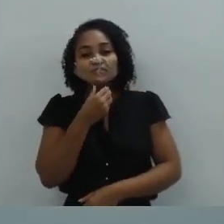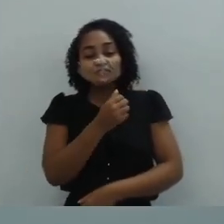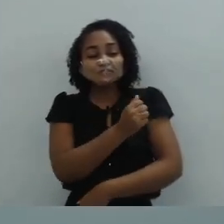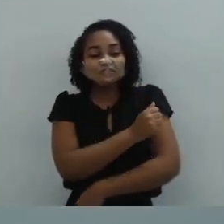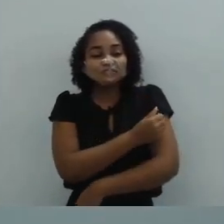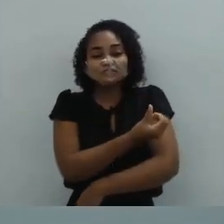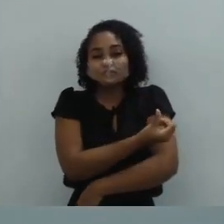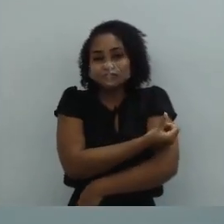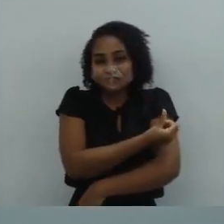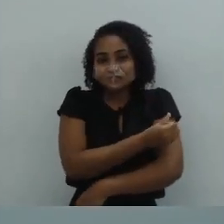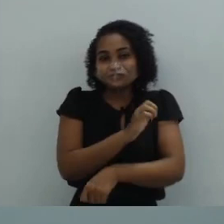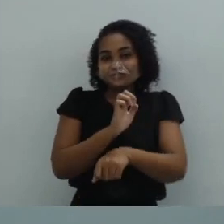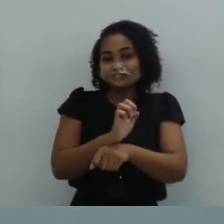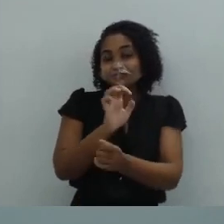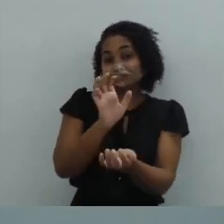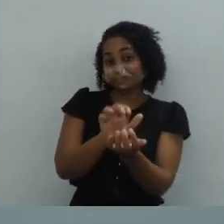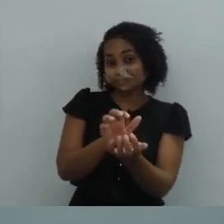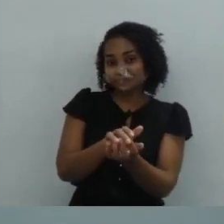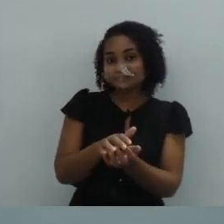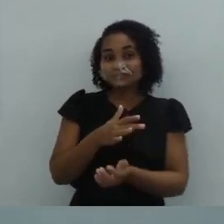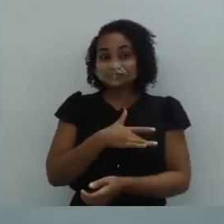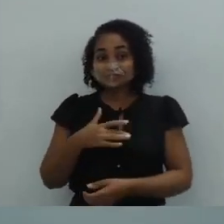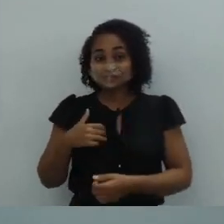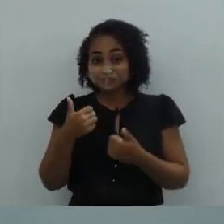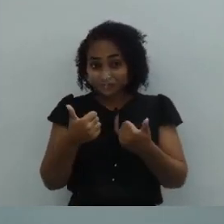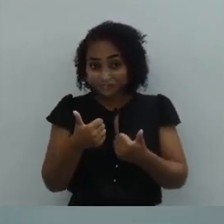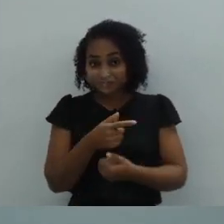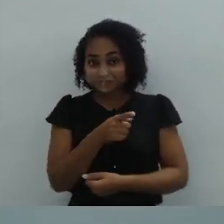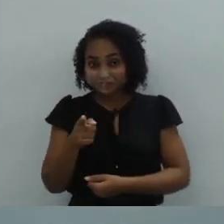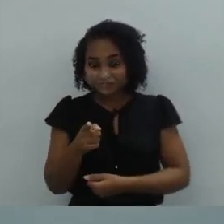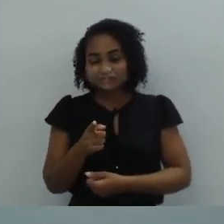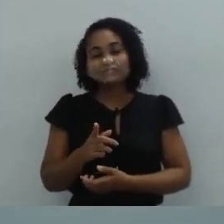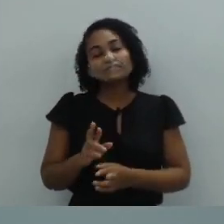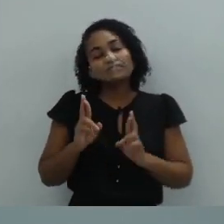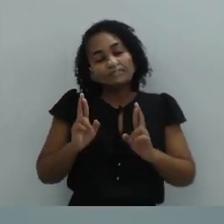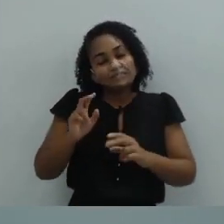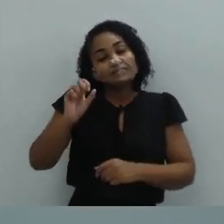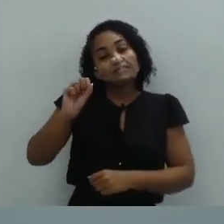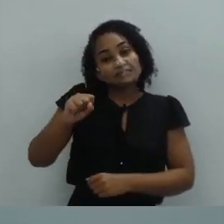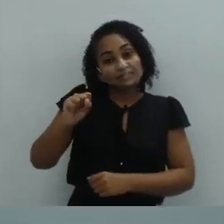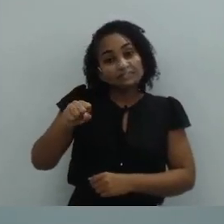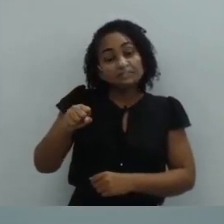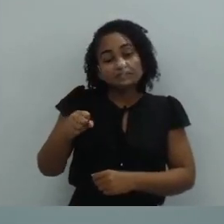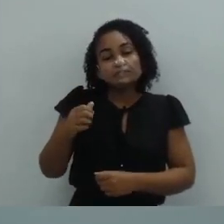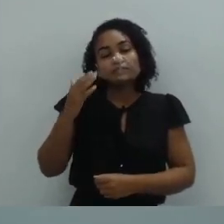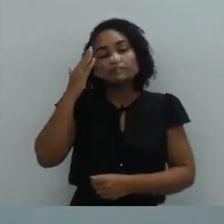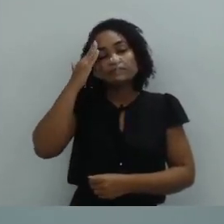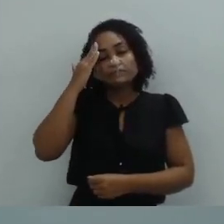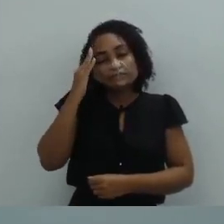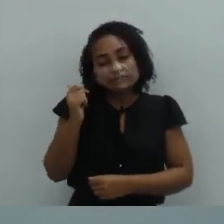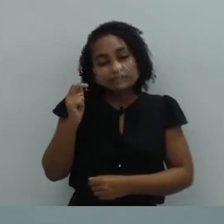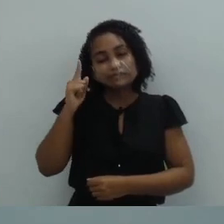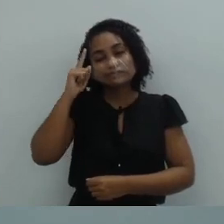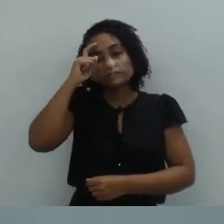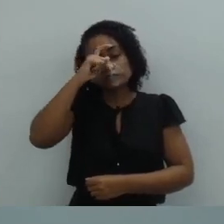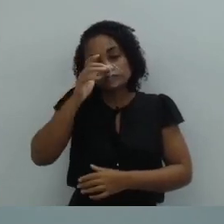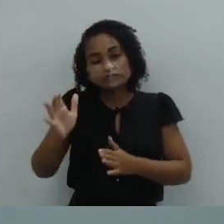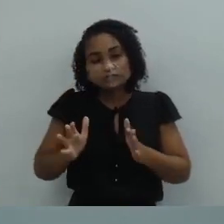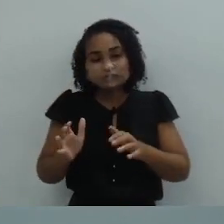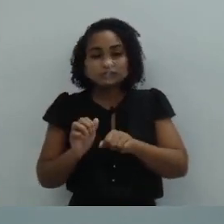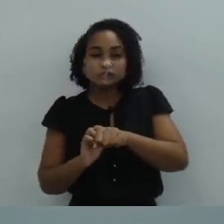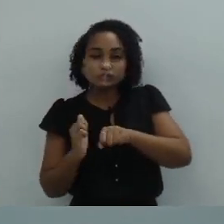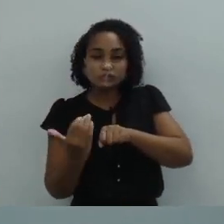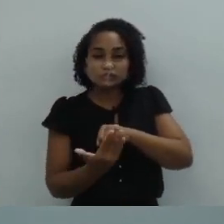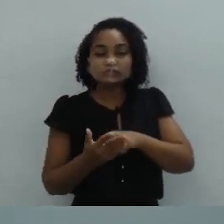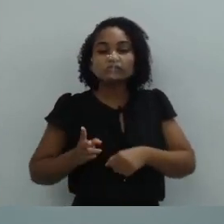do sexto ano do estado de Pernambuco. Tudo bem com vocês? Eu espero que sim. Apesar desse momento tão complicado da pandemia,